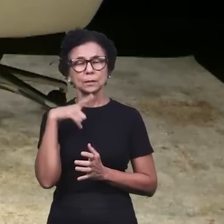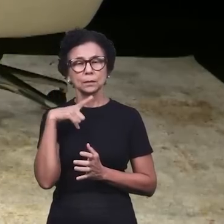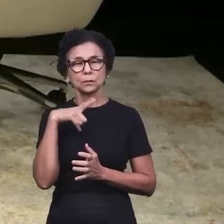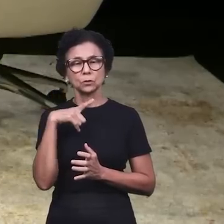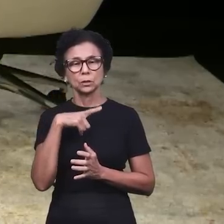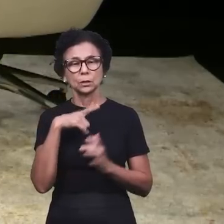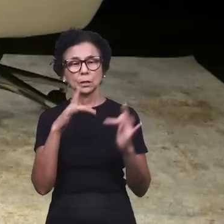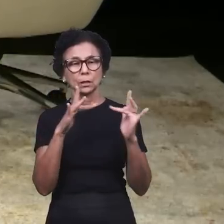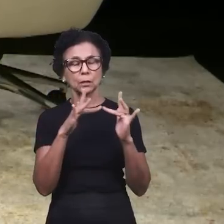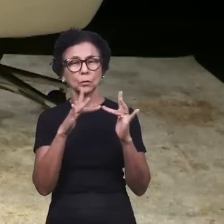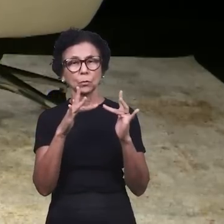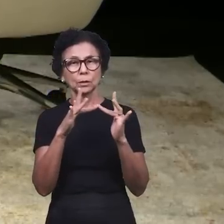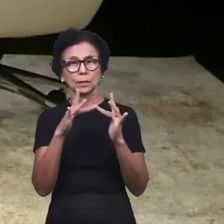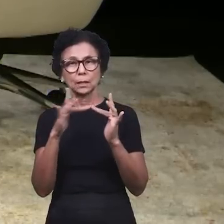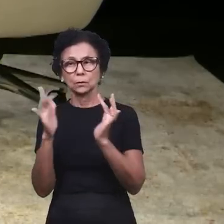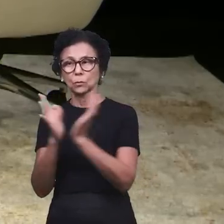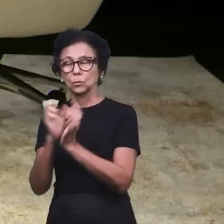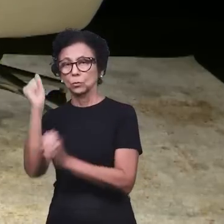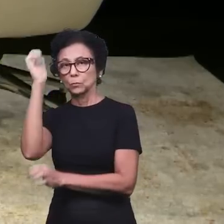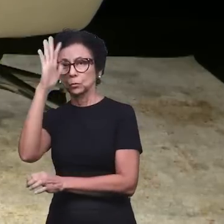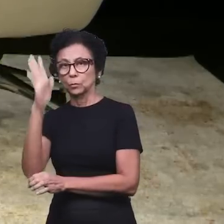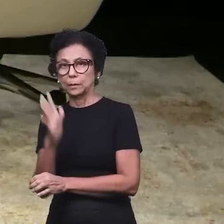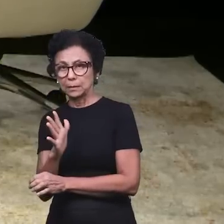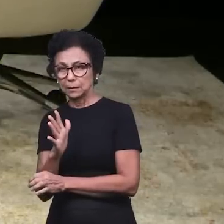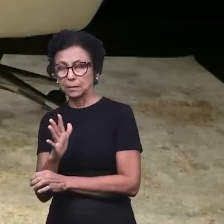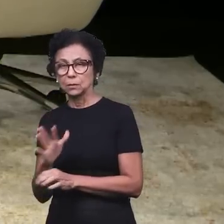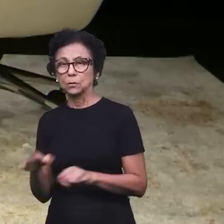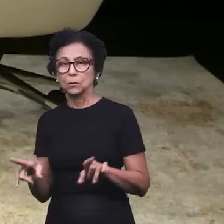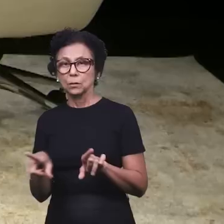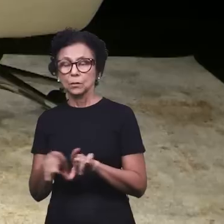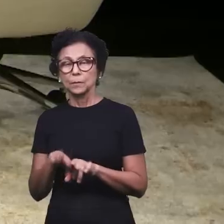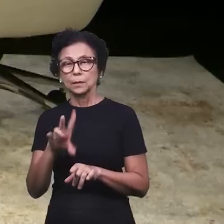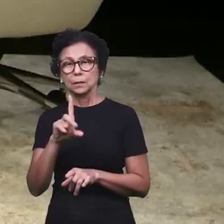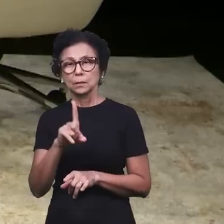do Brasil, que eram também diplomatas, esse grupo,